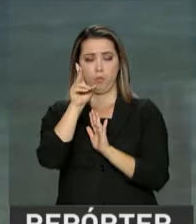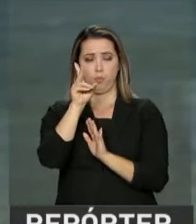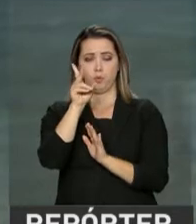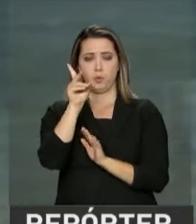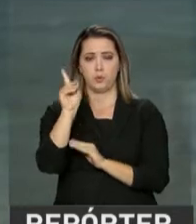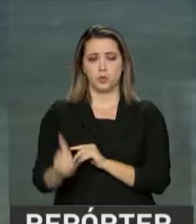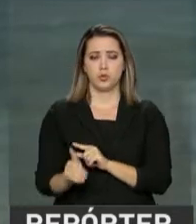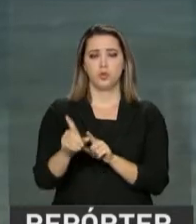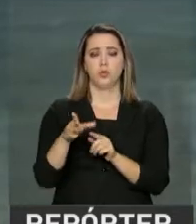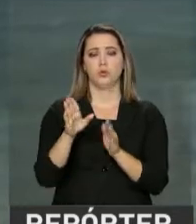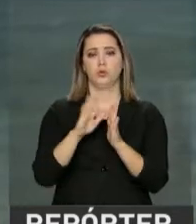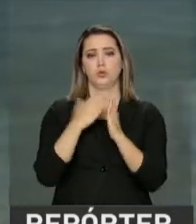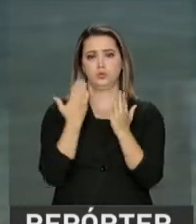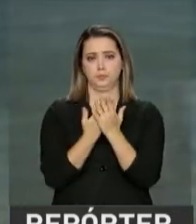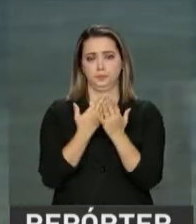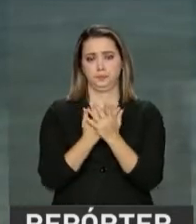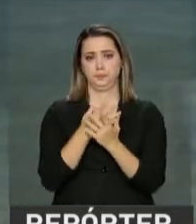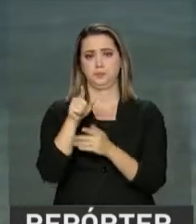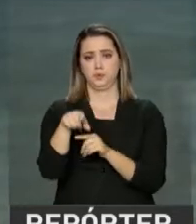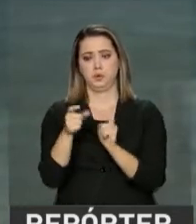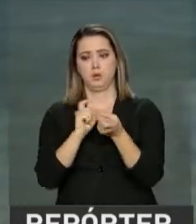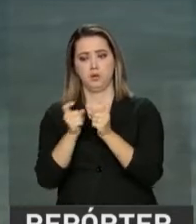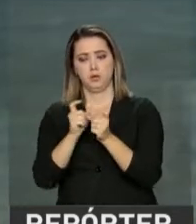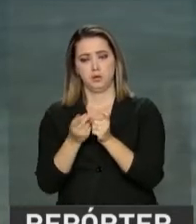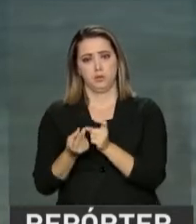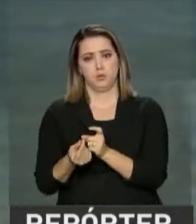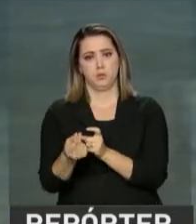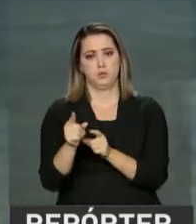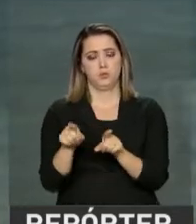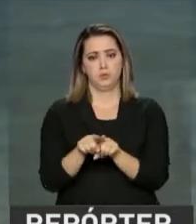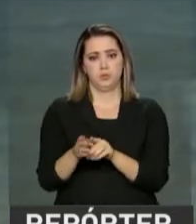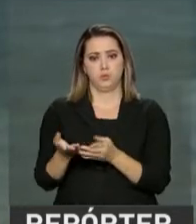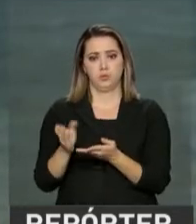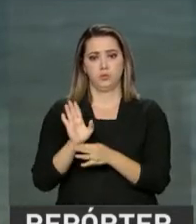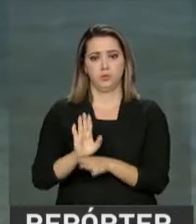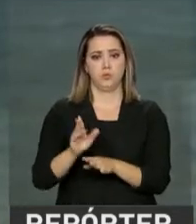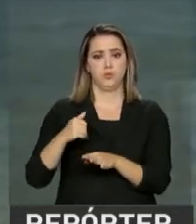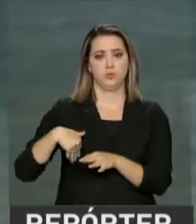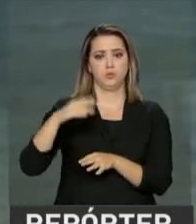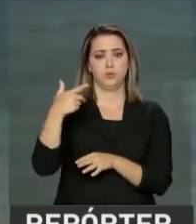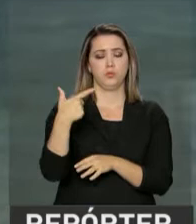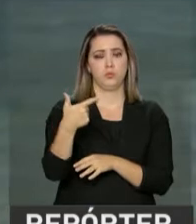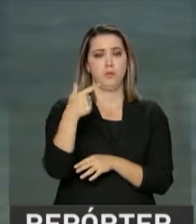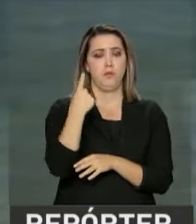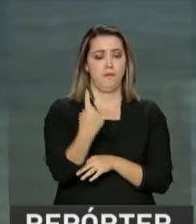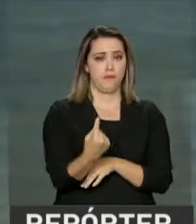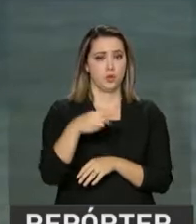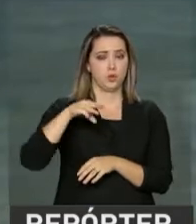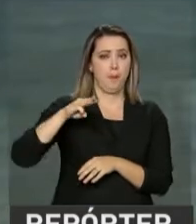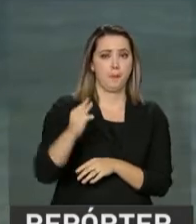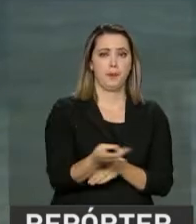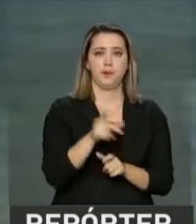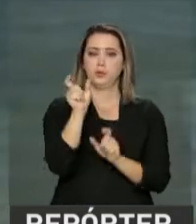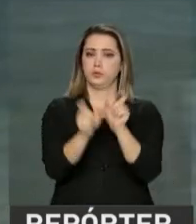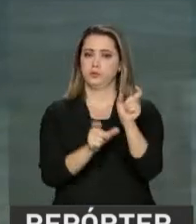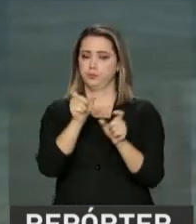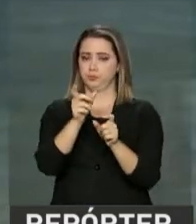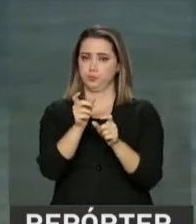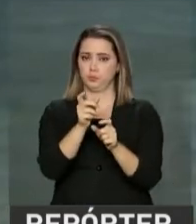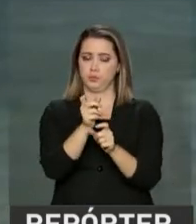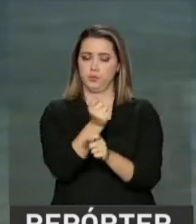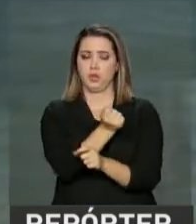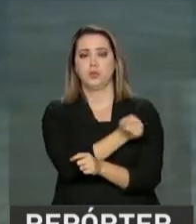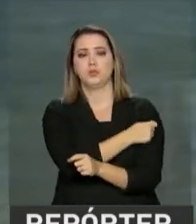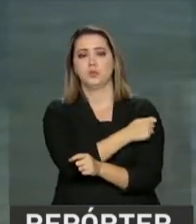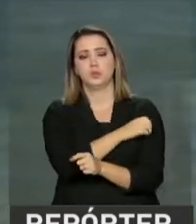onde esse dinheiro deve ser aplicado o repasse vai beneficiar mais de 21 milhões de alunos e 85